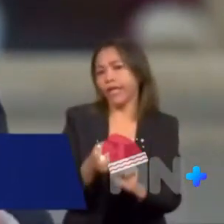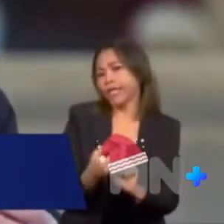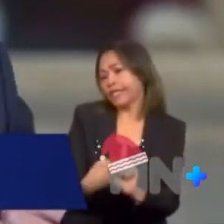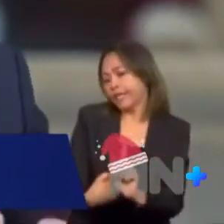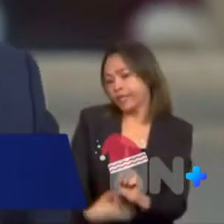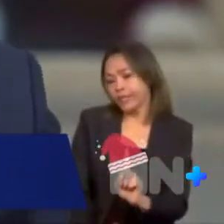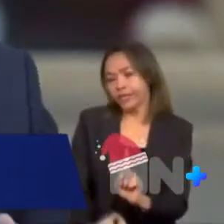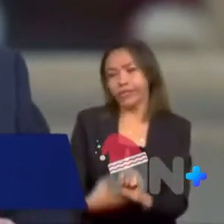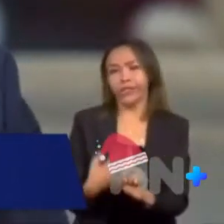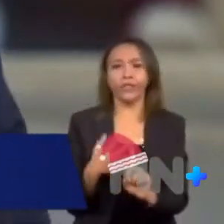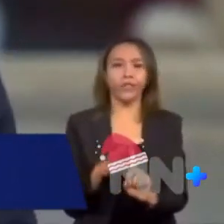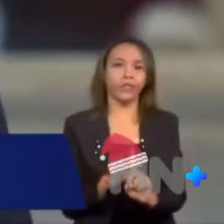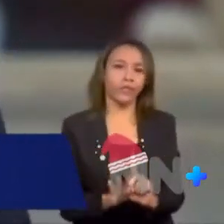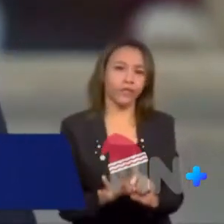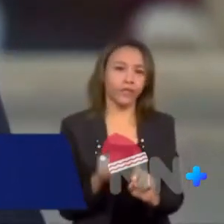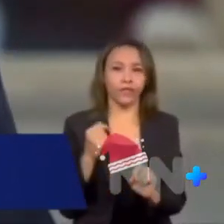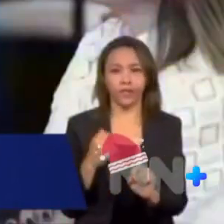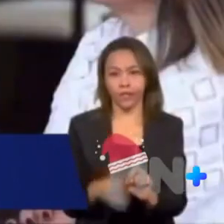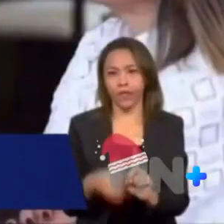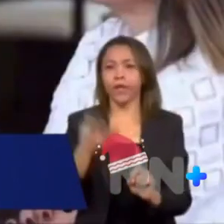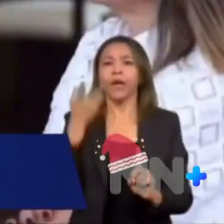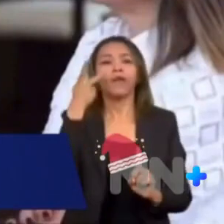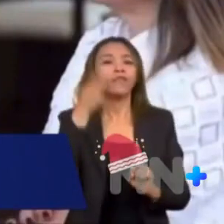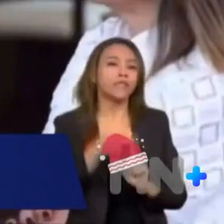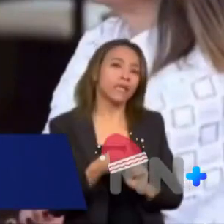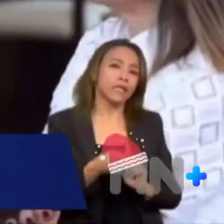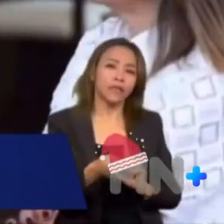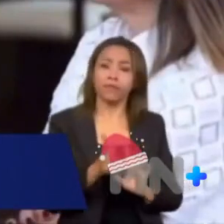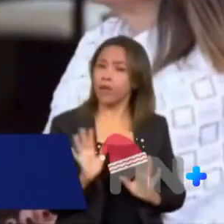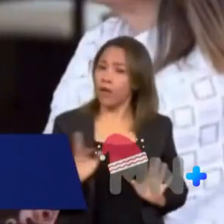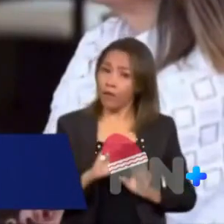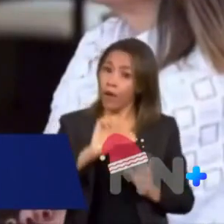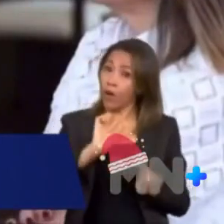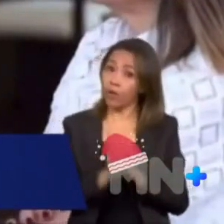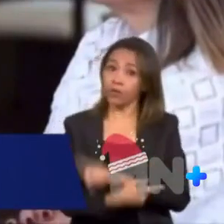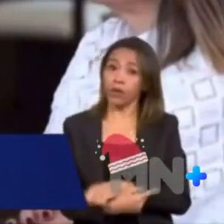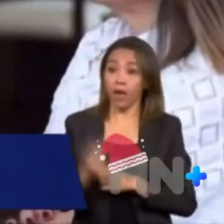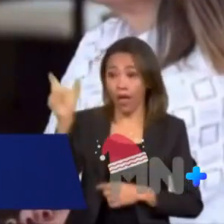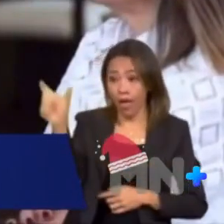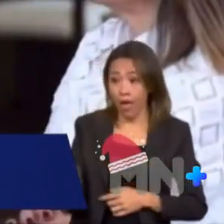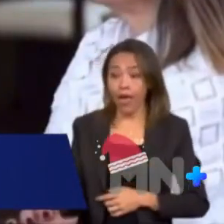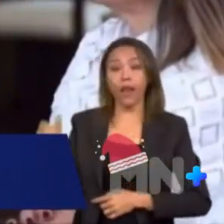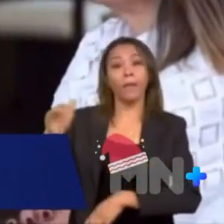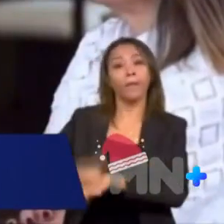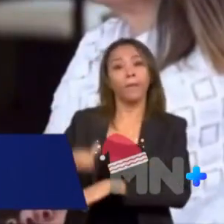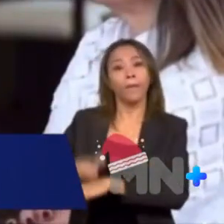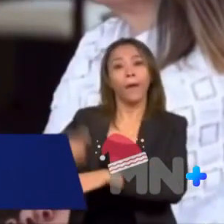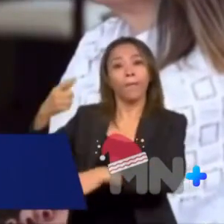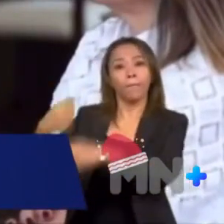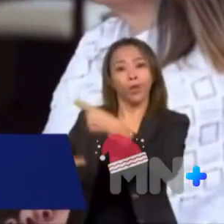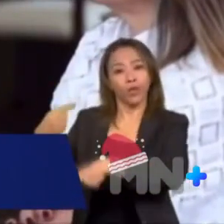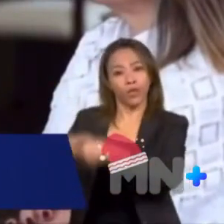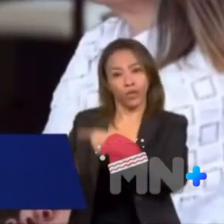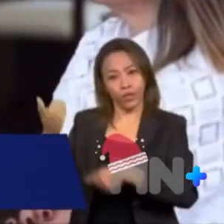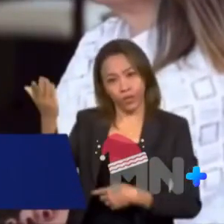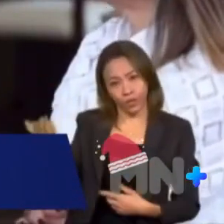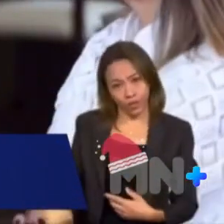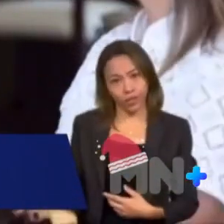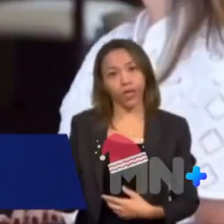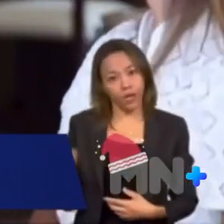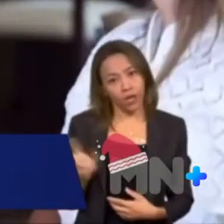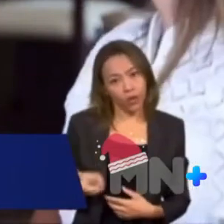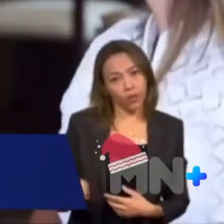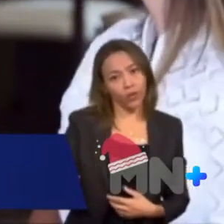uma política de visitação. Não, ela é uma agente política. Uhum. Ela era antes de eu conhecer, continuou sendo quando eu a